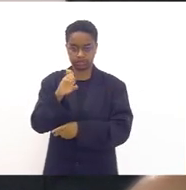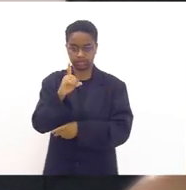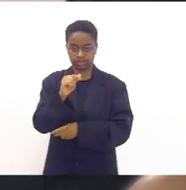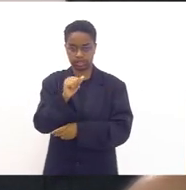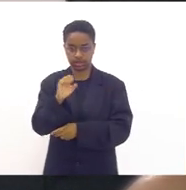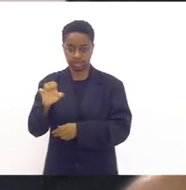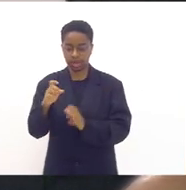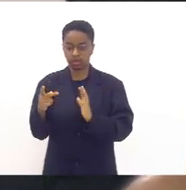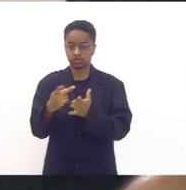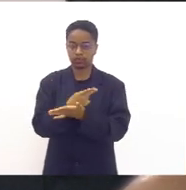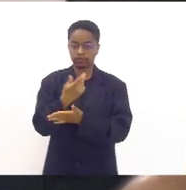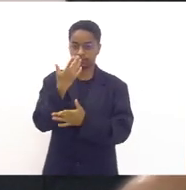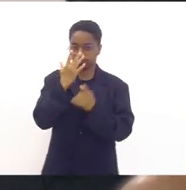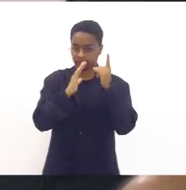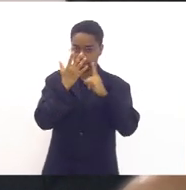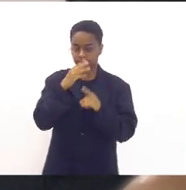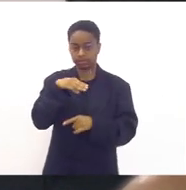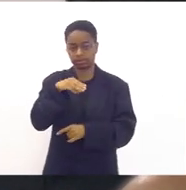e agosto do ano passado.